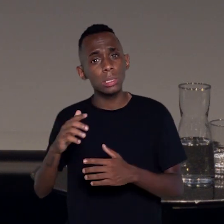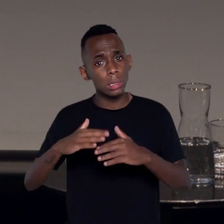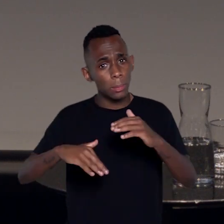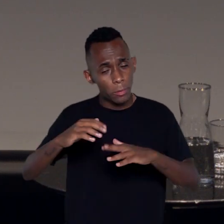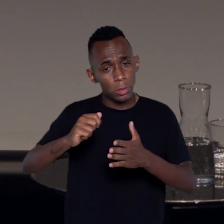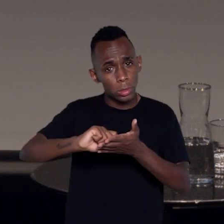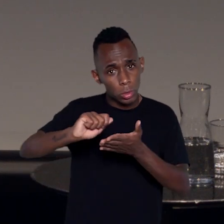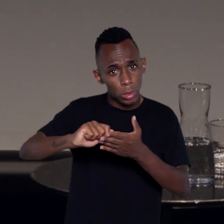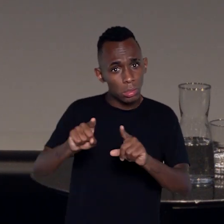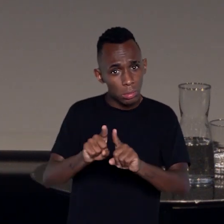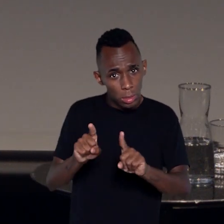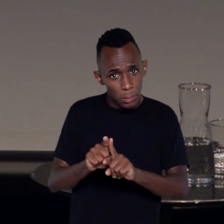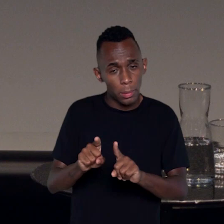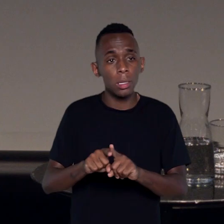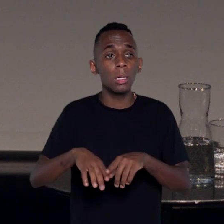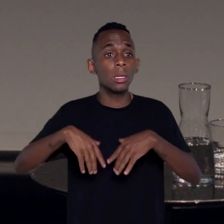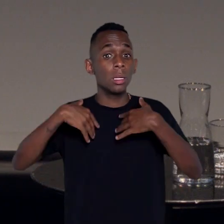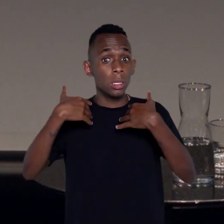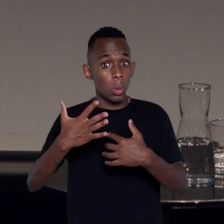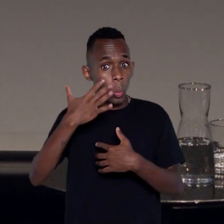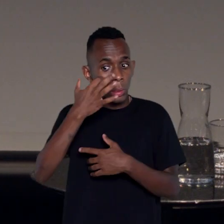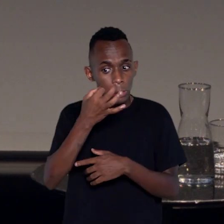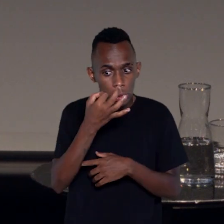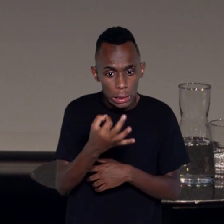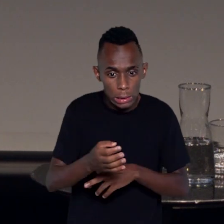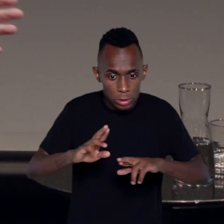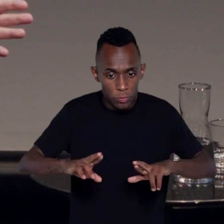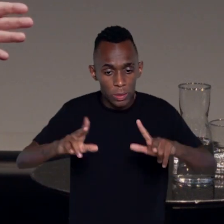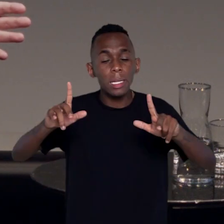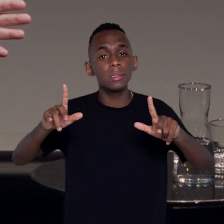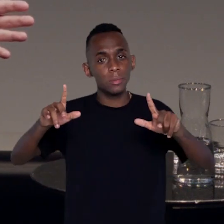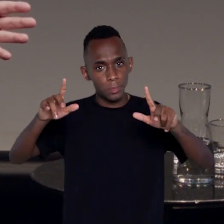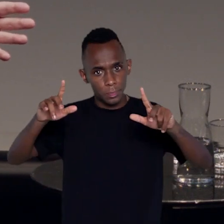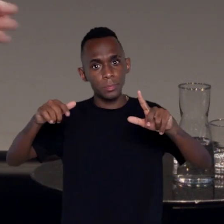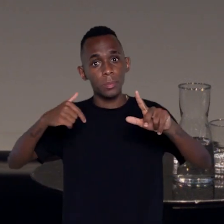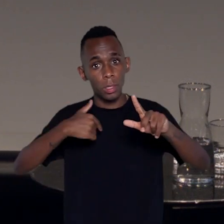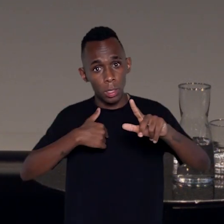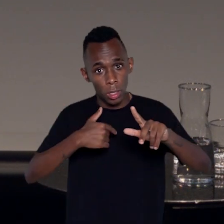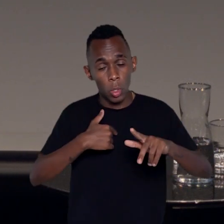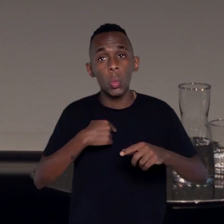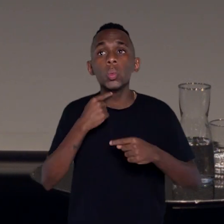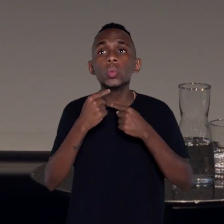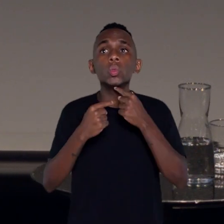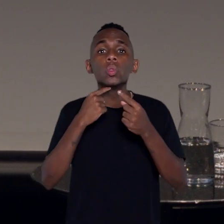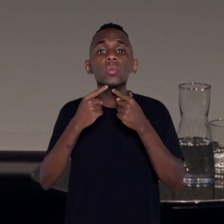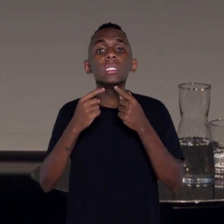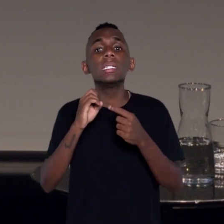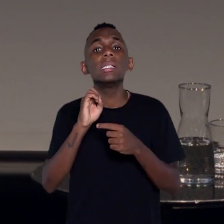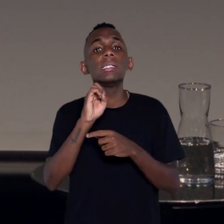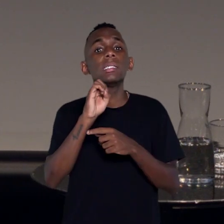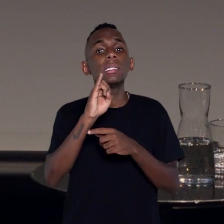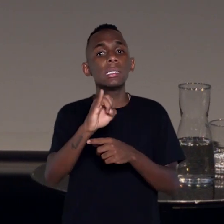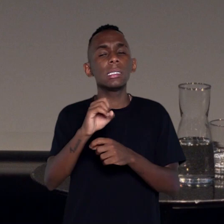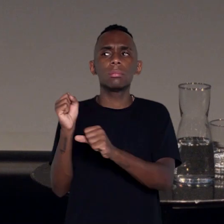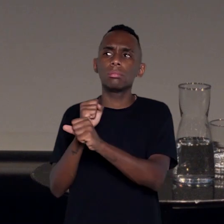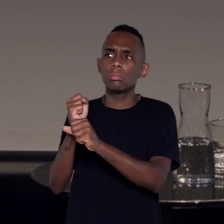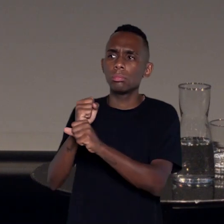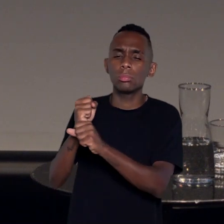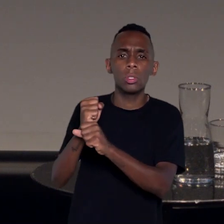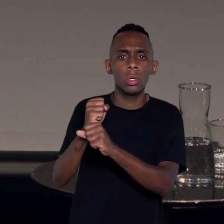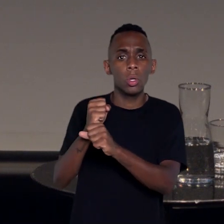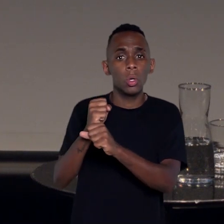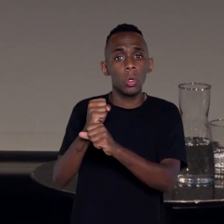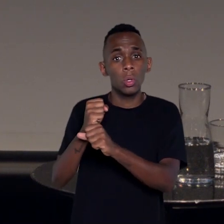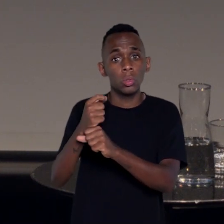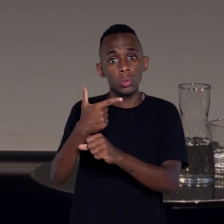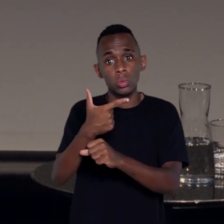elas começaram... Isso criou um campo de interesse diferente, tanto que eu tenho dúvidas se o 200 anos,